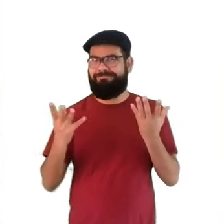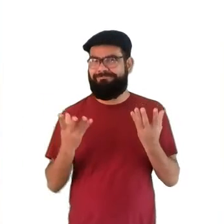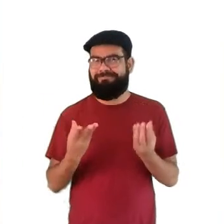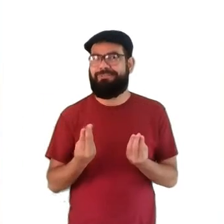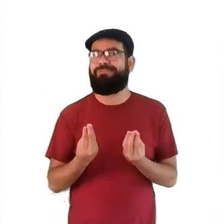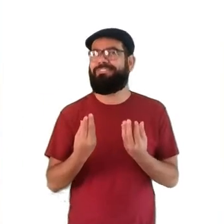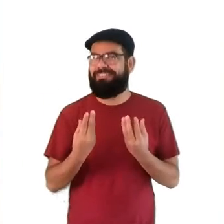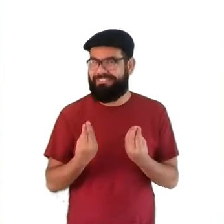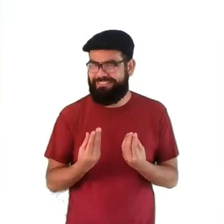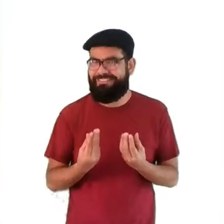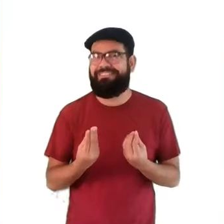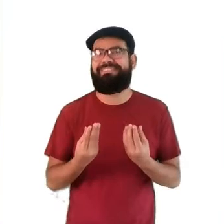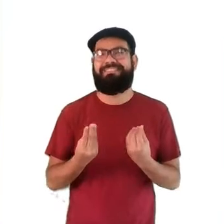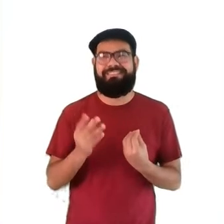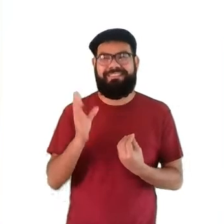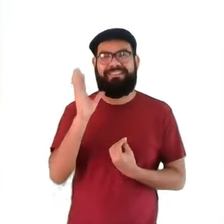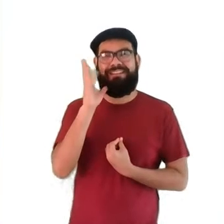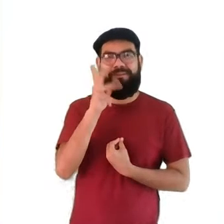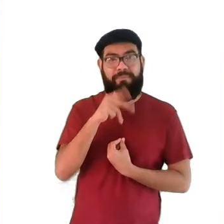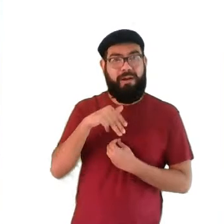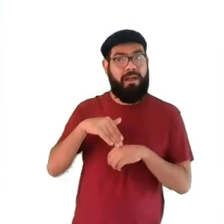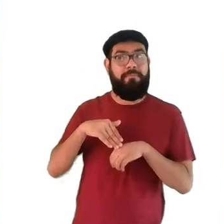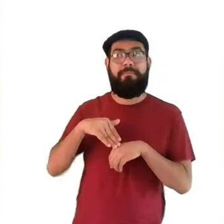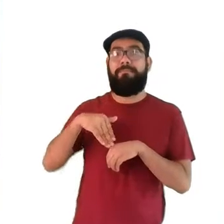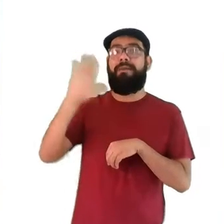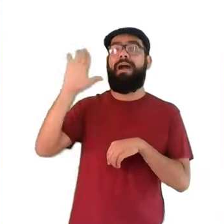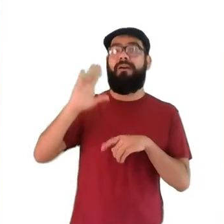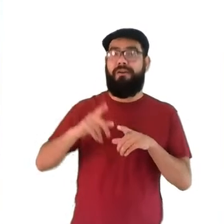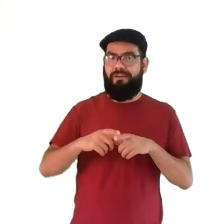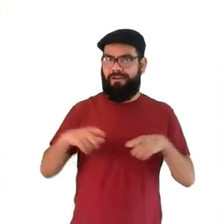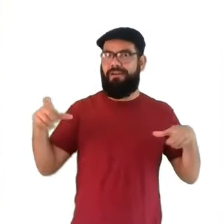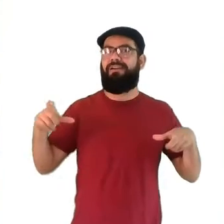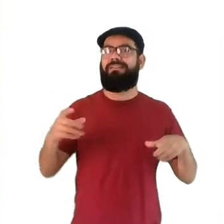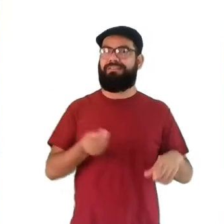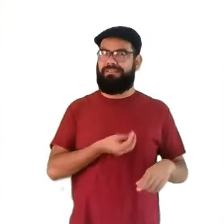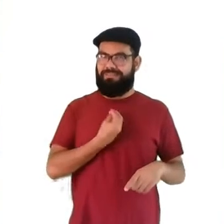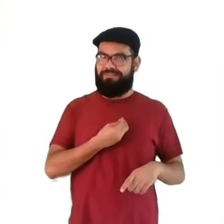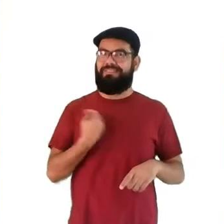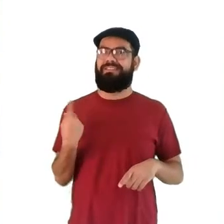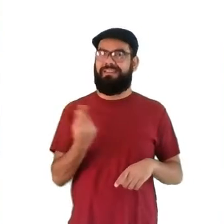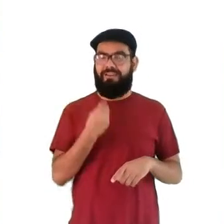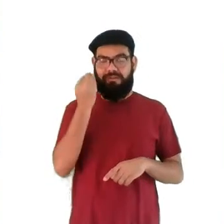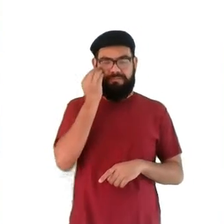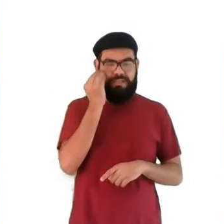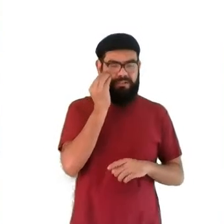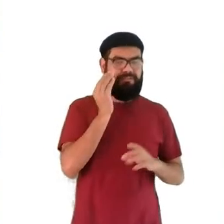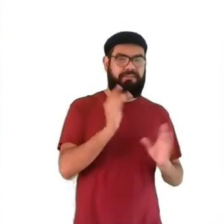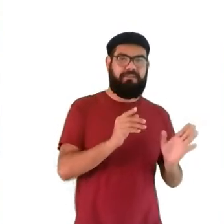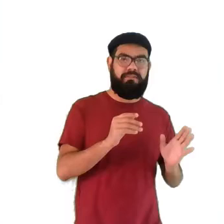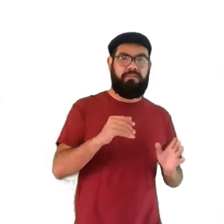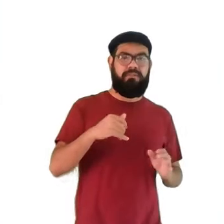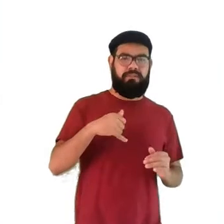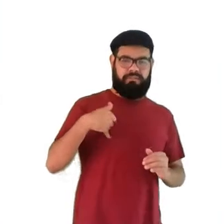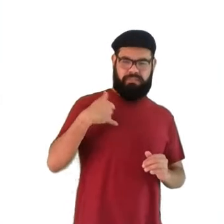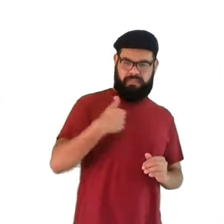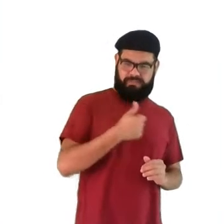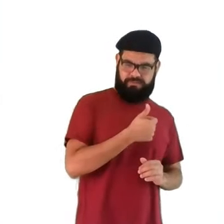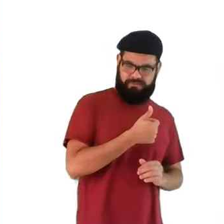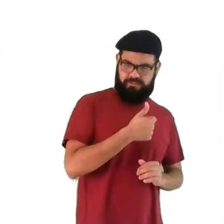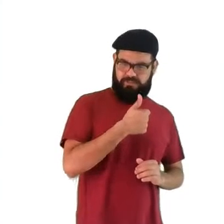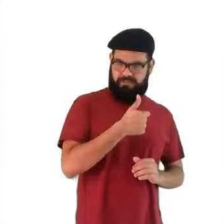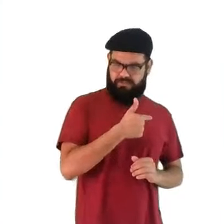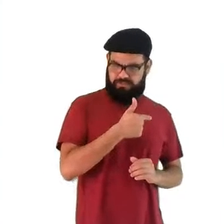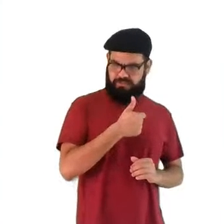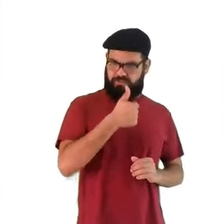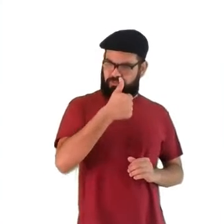ela é muito longa, é a maior, né, da nossa vida. Observem aí, dos 21 aos 59 anos